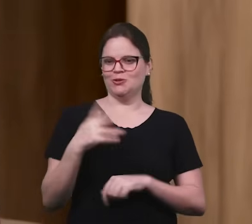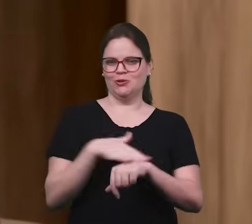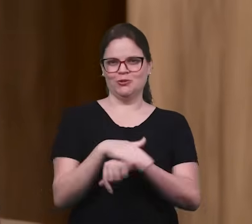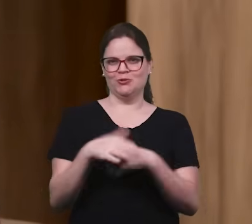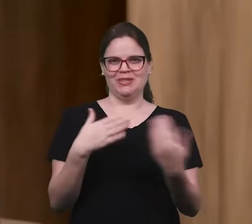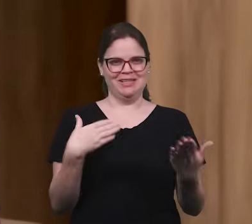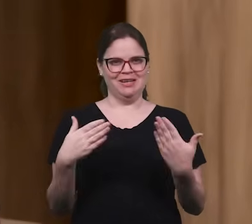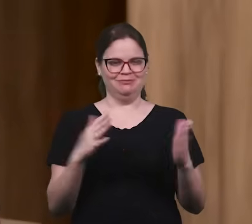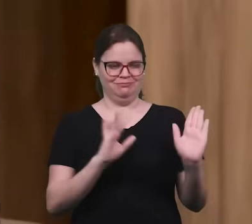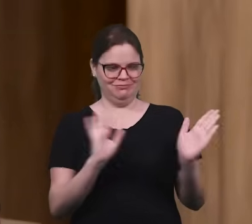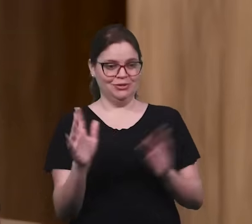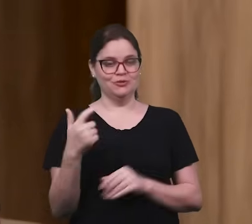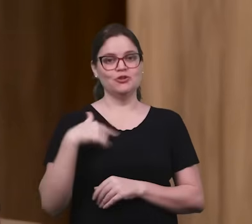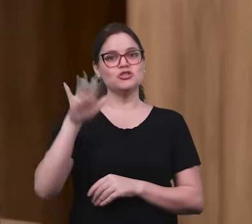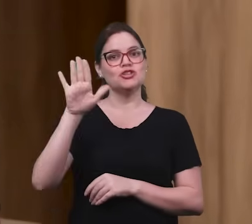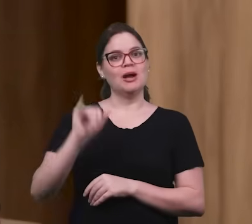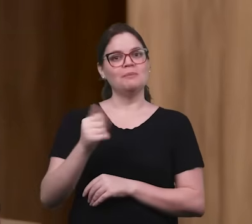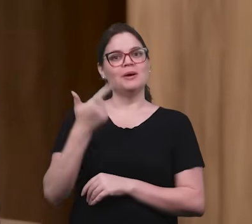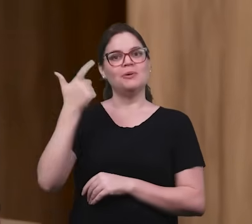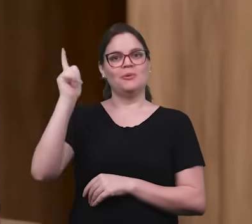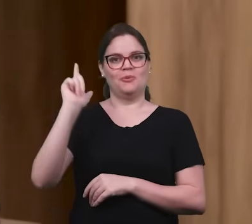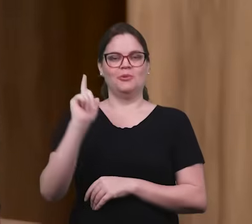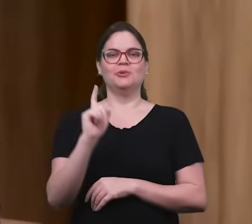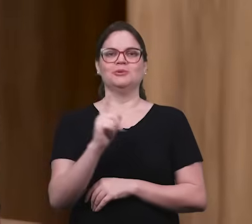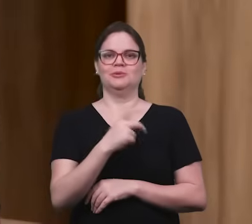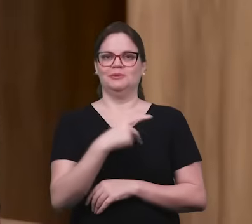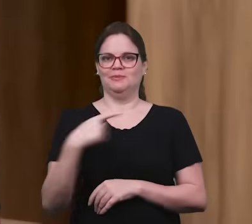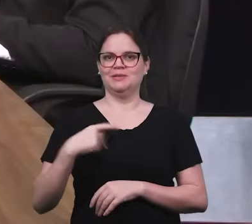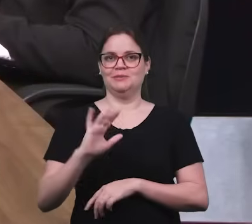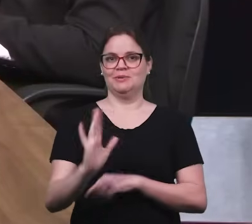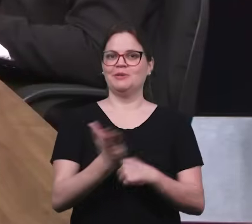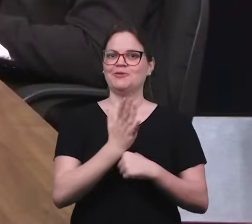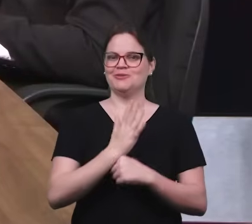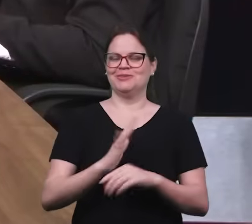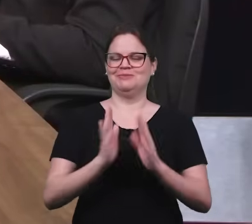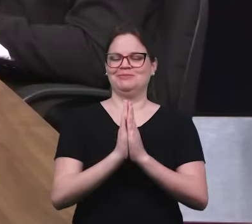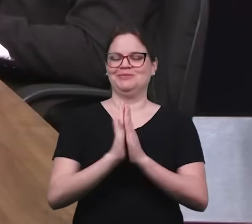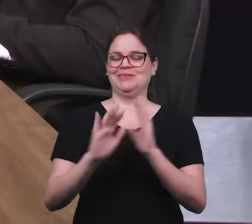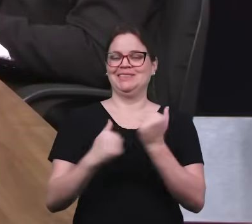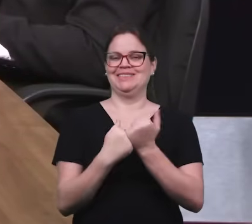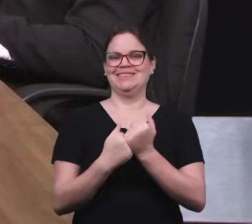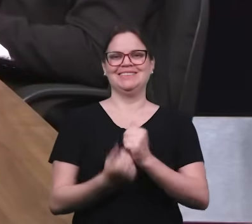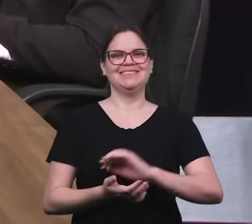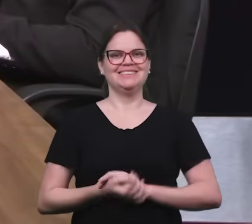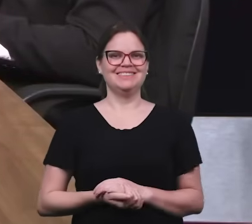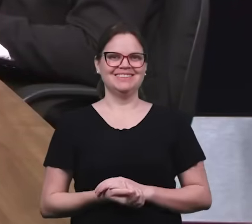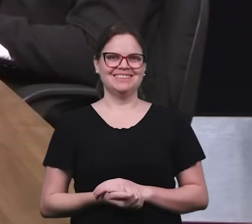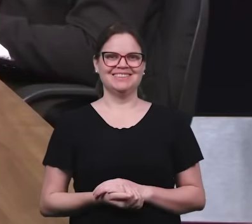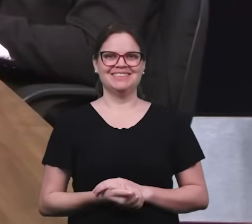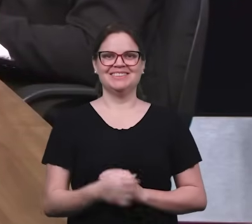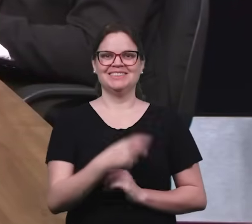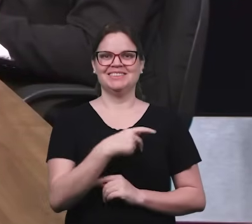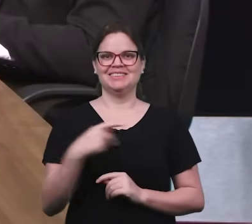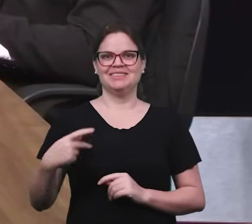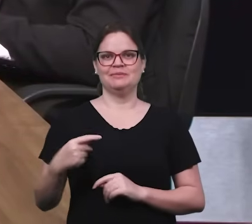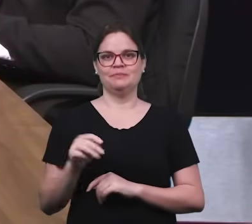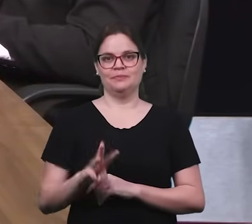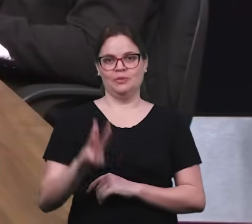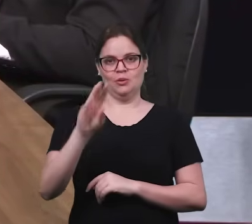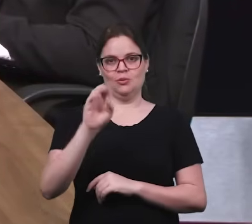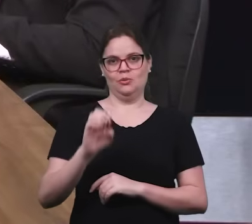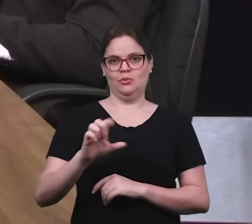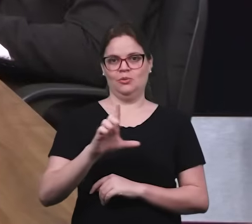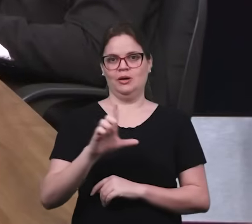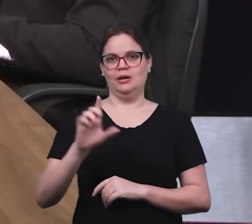aqui, pastor Tiago, eu vou chamar um novo... Chamar um reforço, né? Um reforço para nos ajudar aqui, que é o pastor